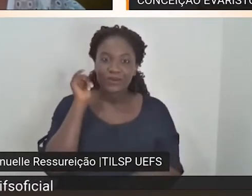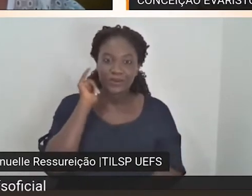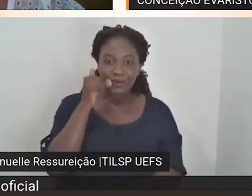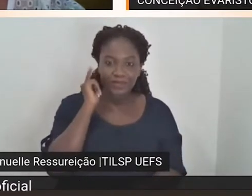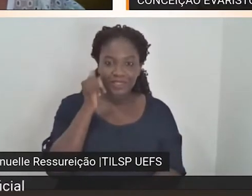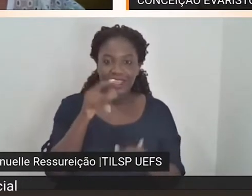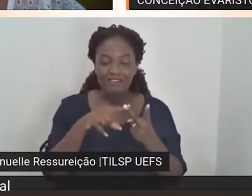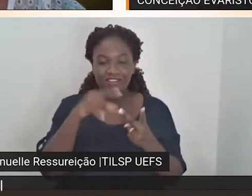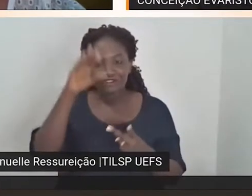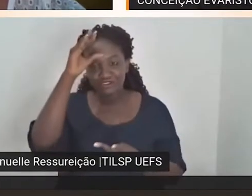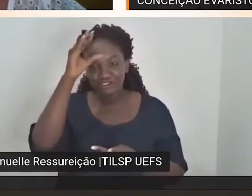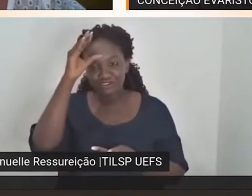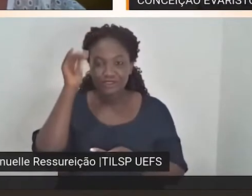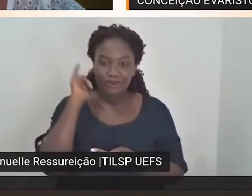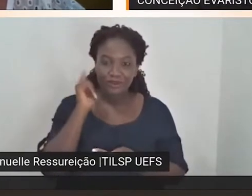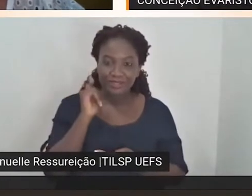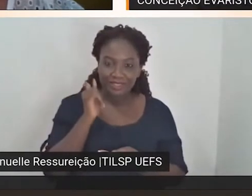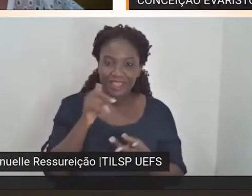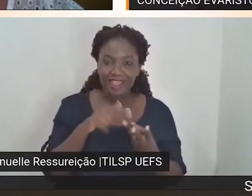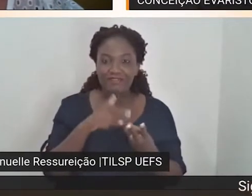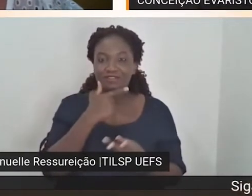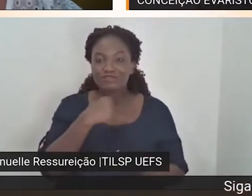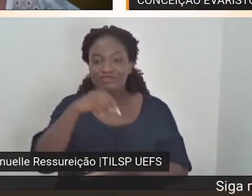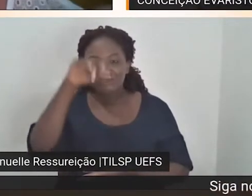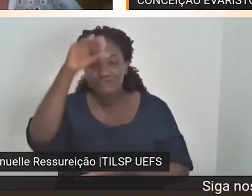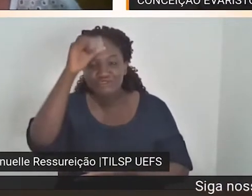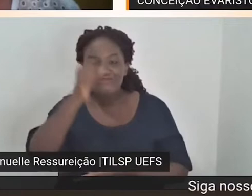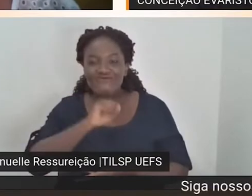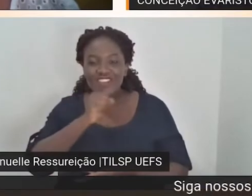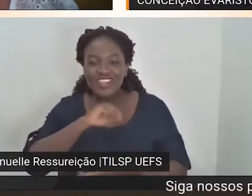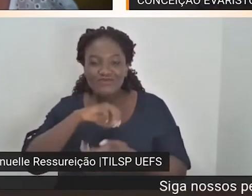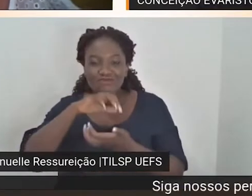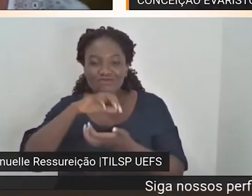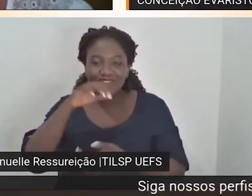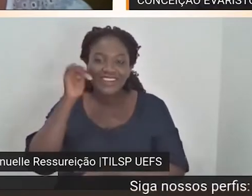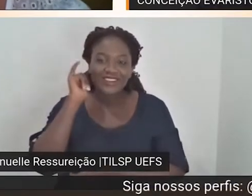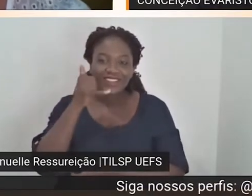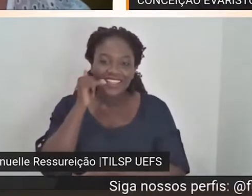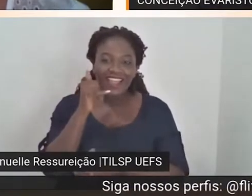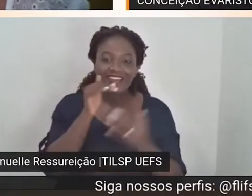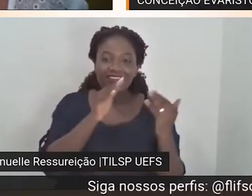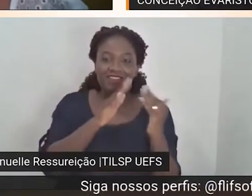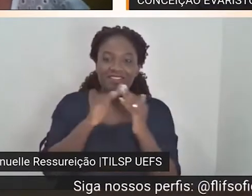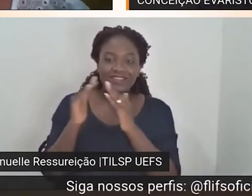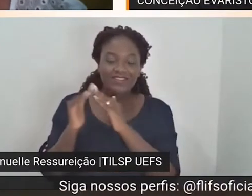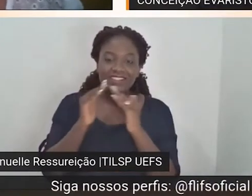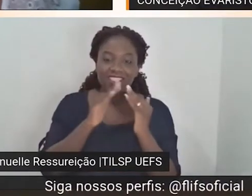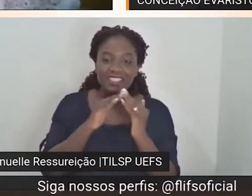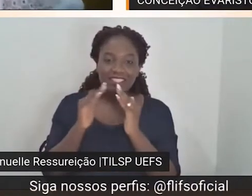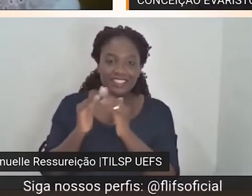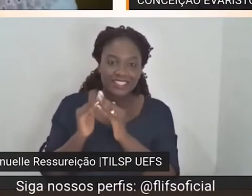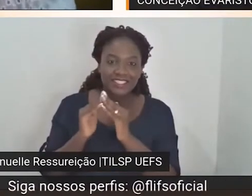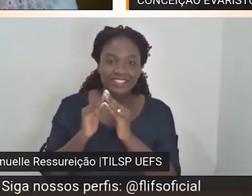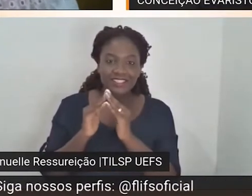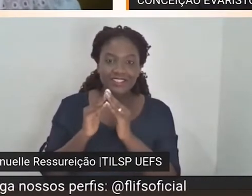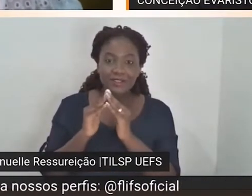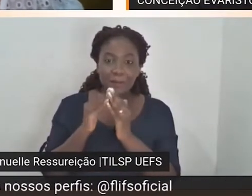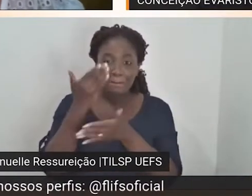tia contava, meu tio velhinho contava, os vizinhos... Me perdi